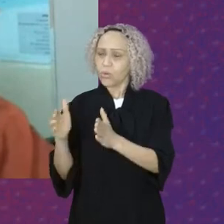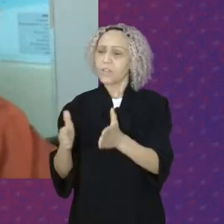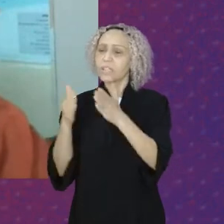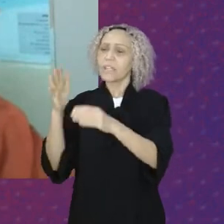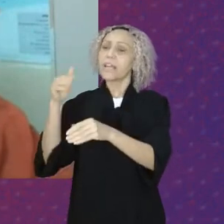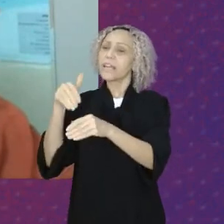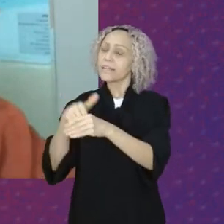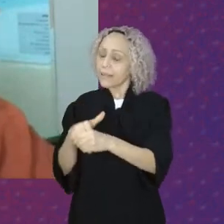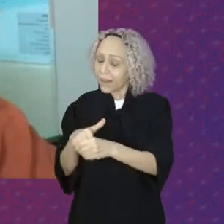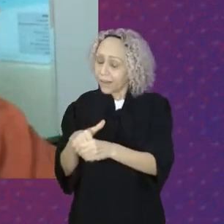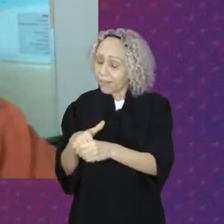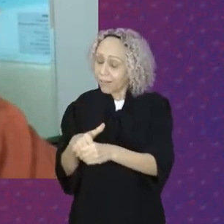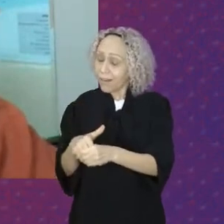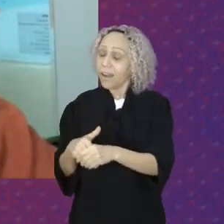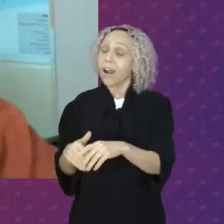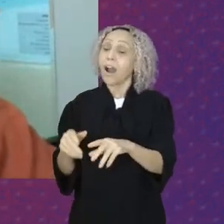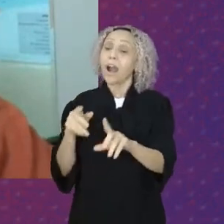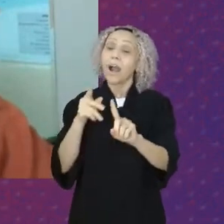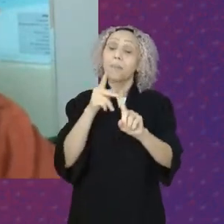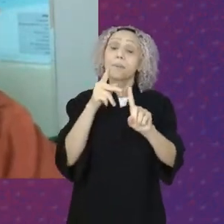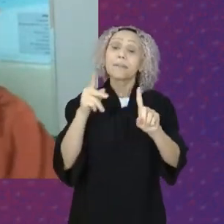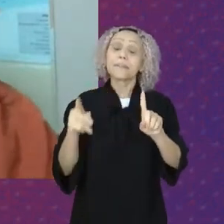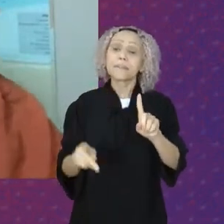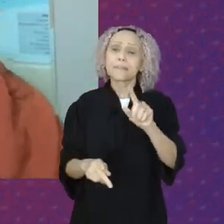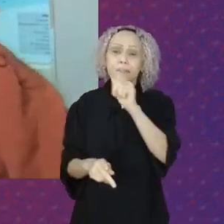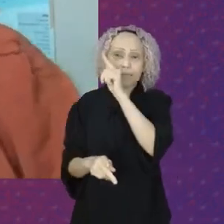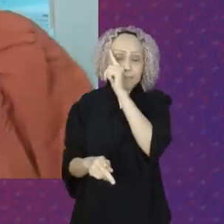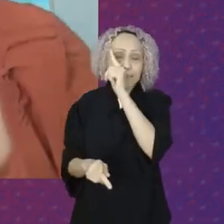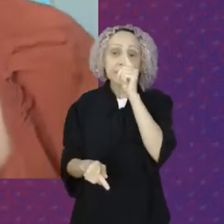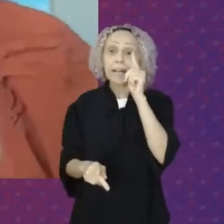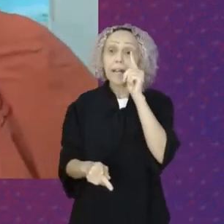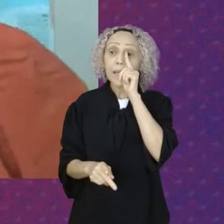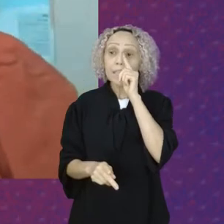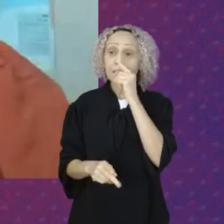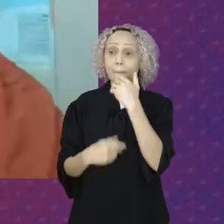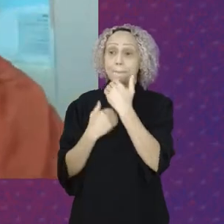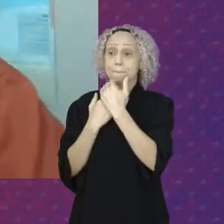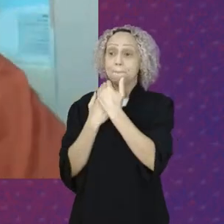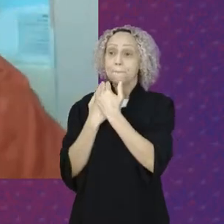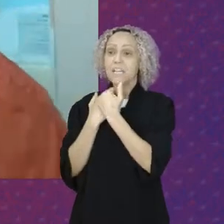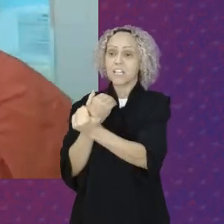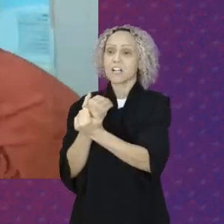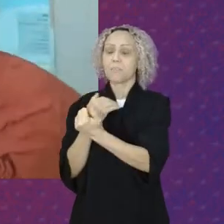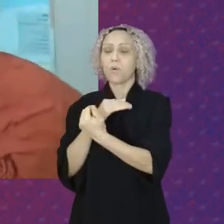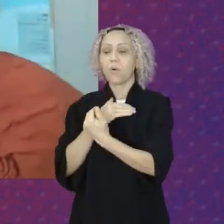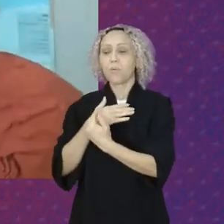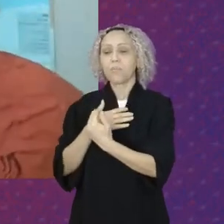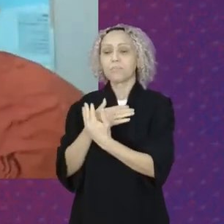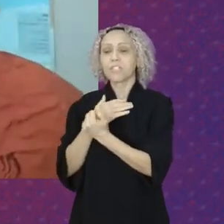tirar o tempo do meu puerpério, que não é agora, mas eu não parei.